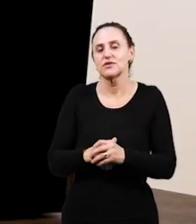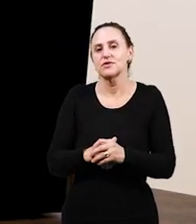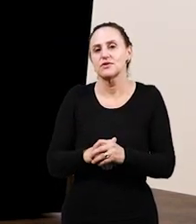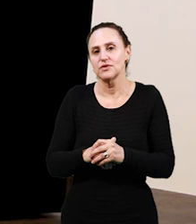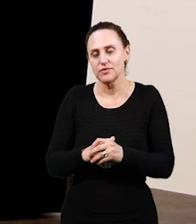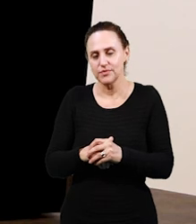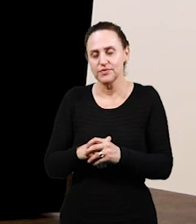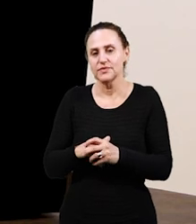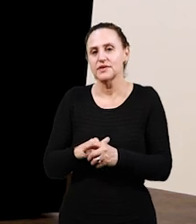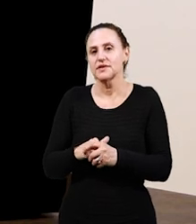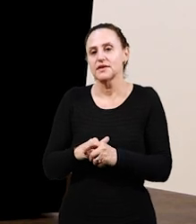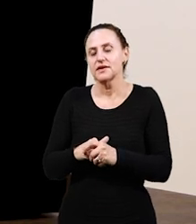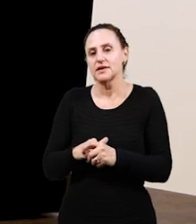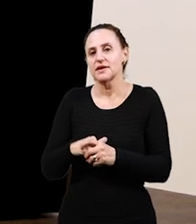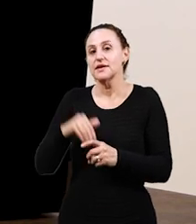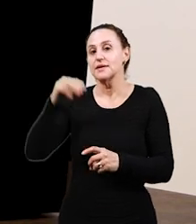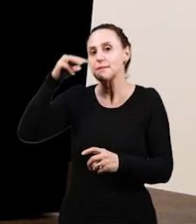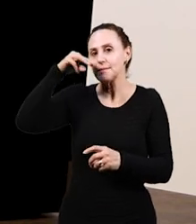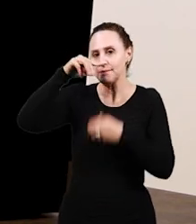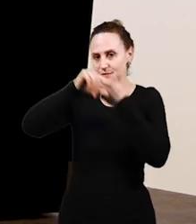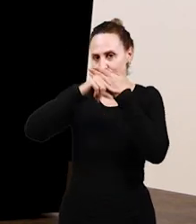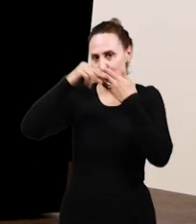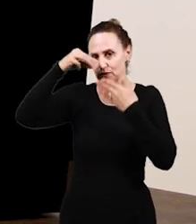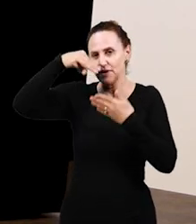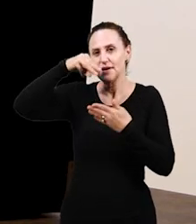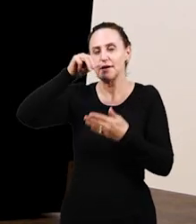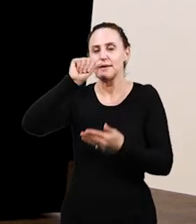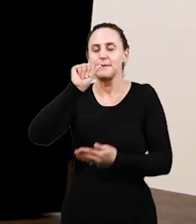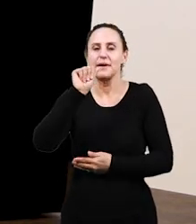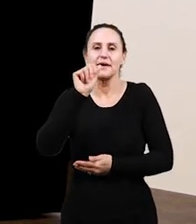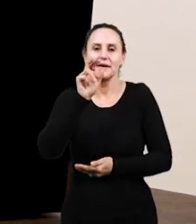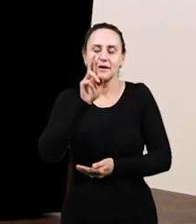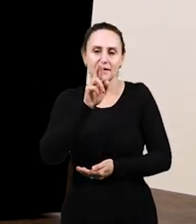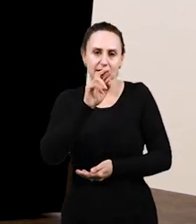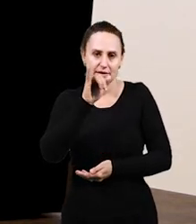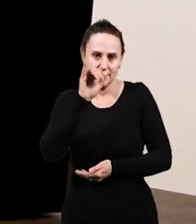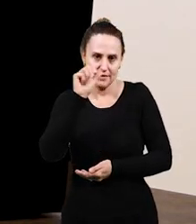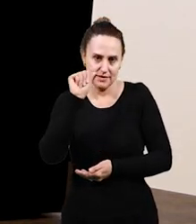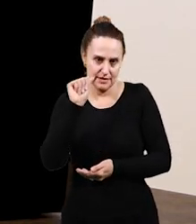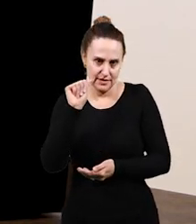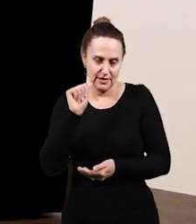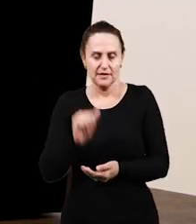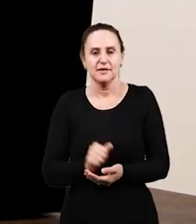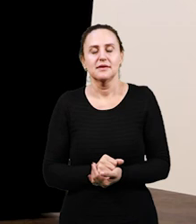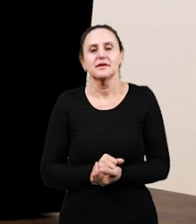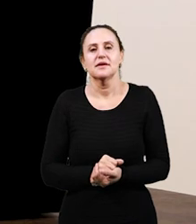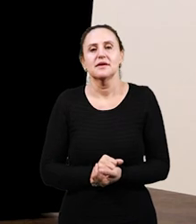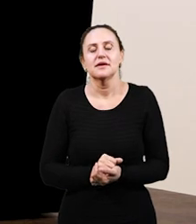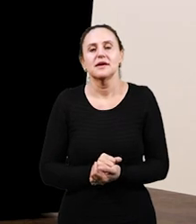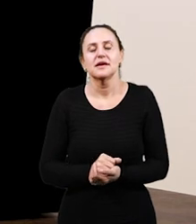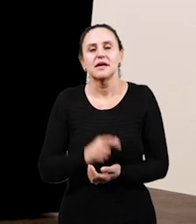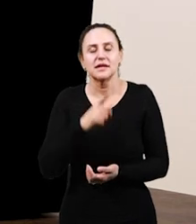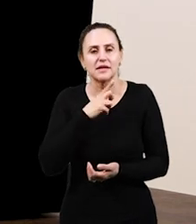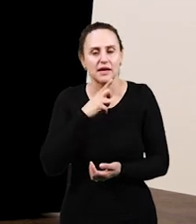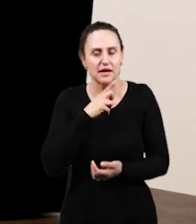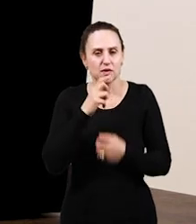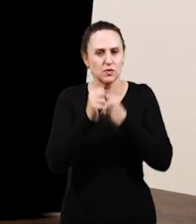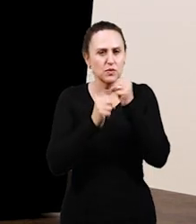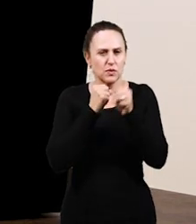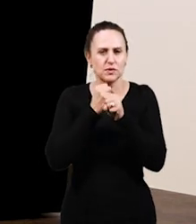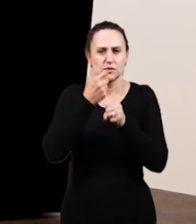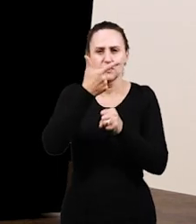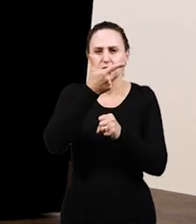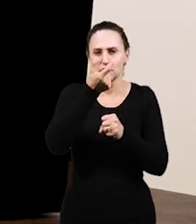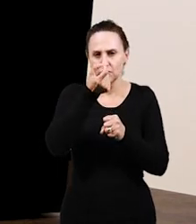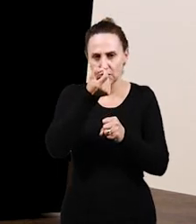ela tem vários livros Tá mas a gramática de uso da edição que eu tenho de 2002 1.002 eu acho que eu não me